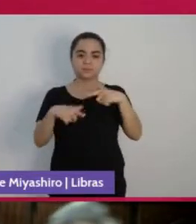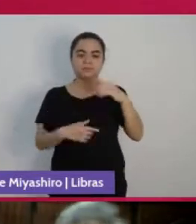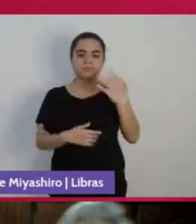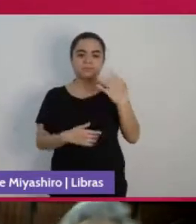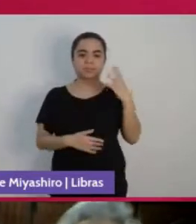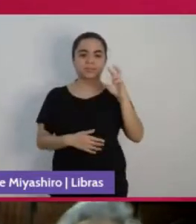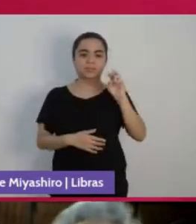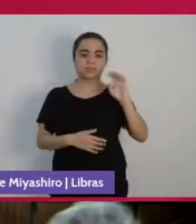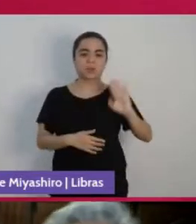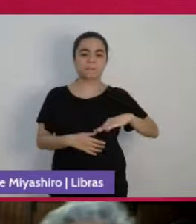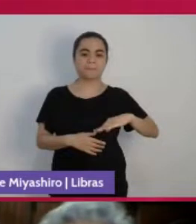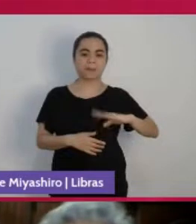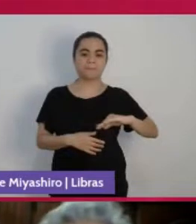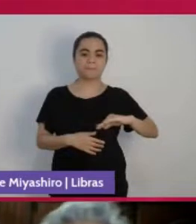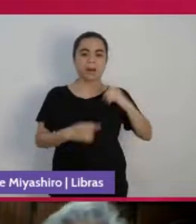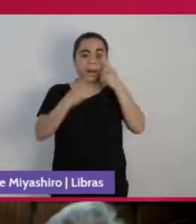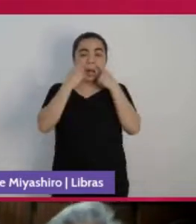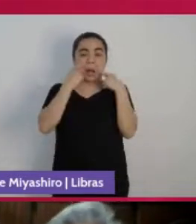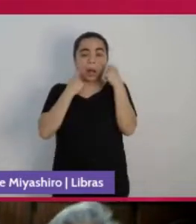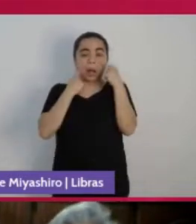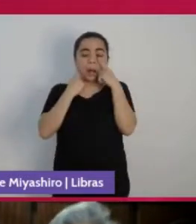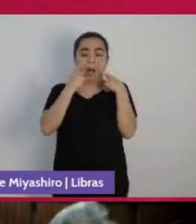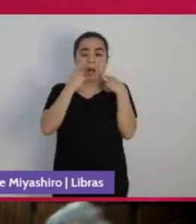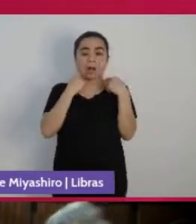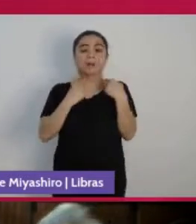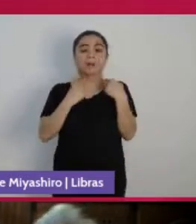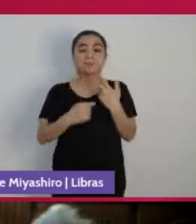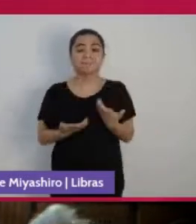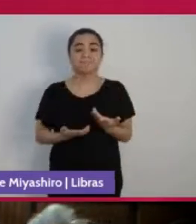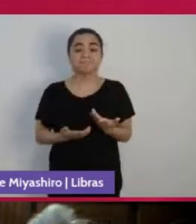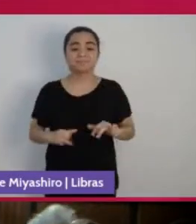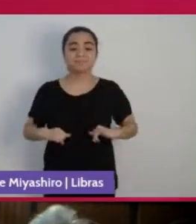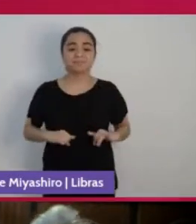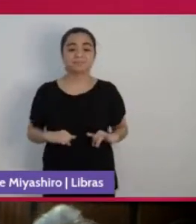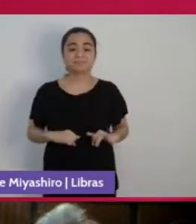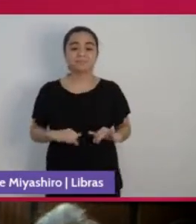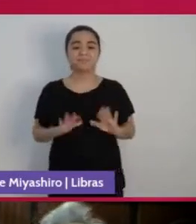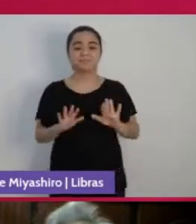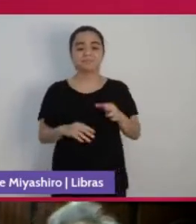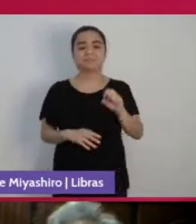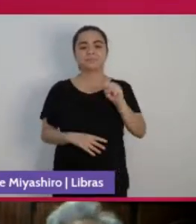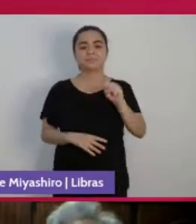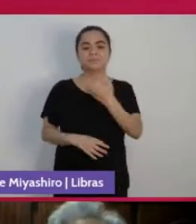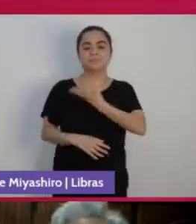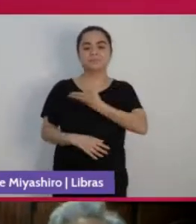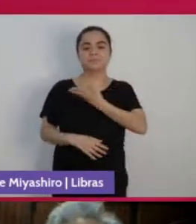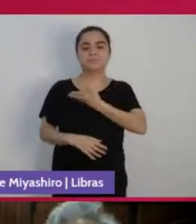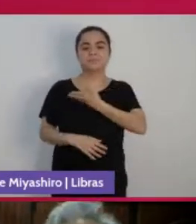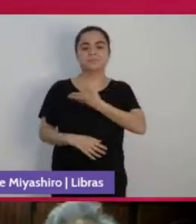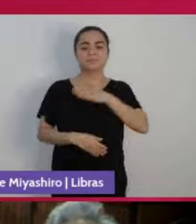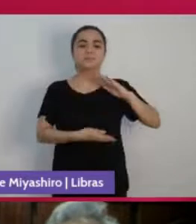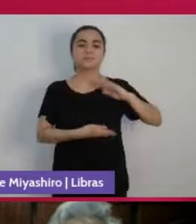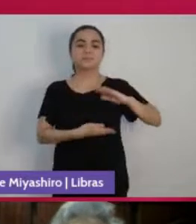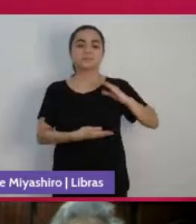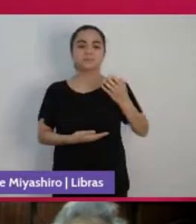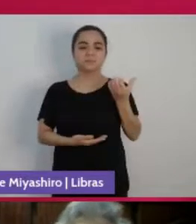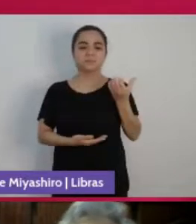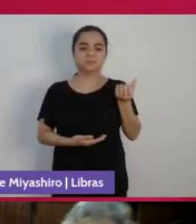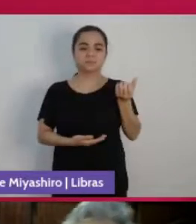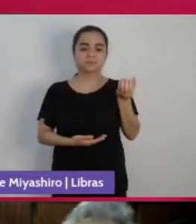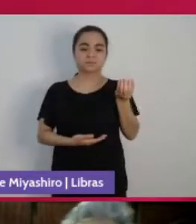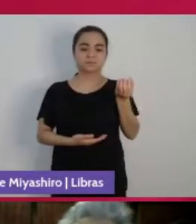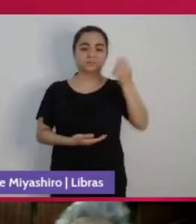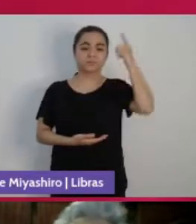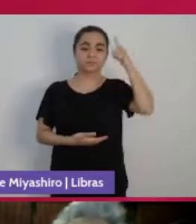escorre lágrima do meu olho. E já se eu pego uma colega que bota lá nos 60 graus,